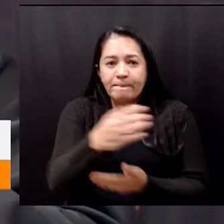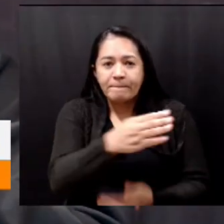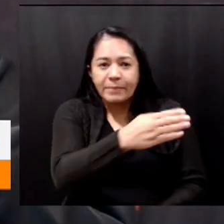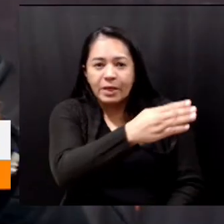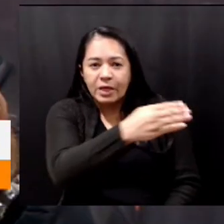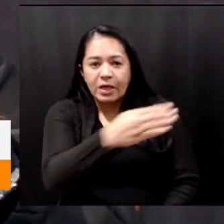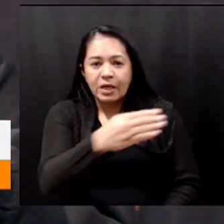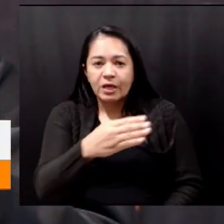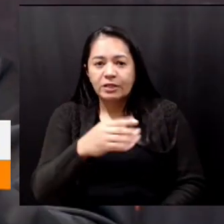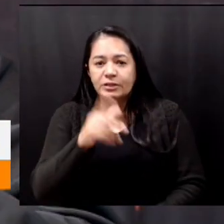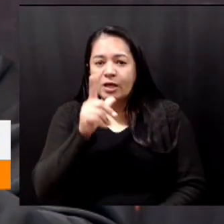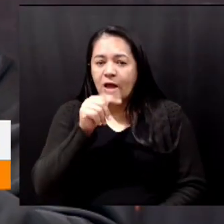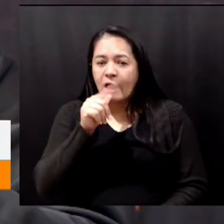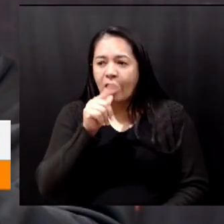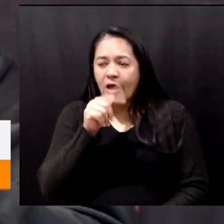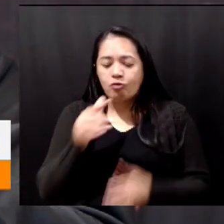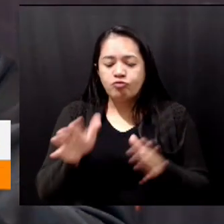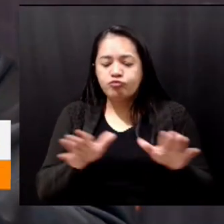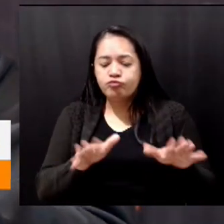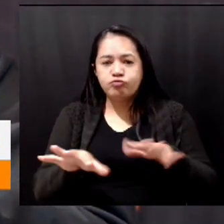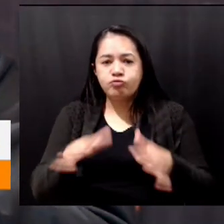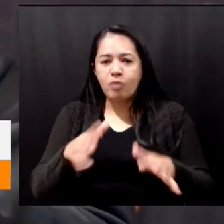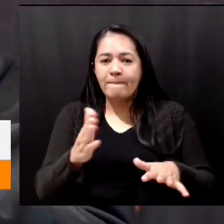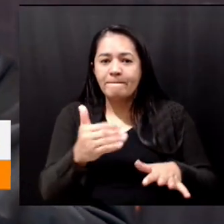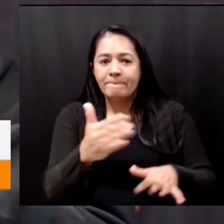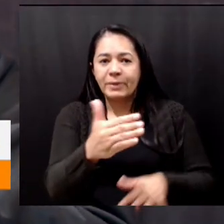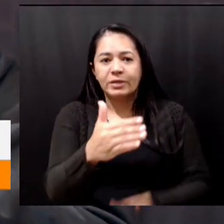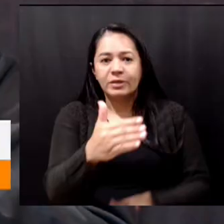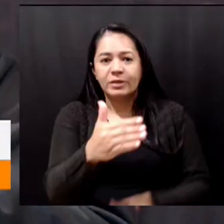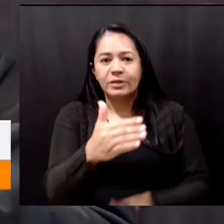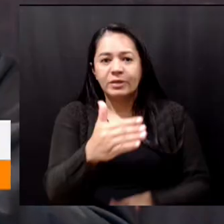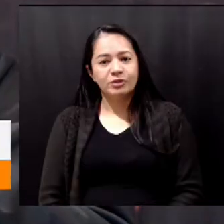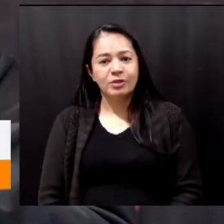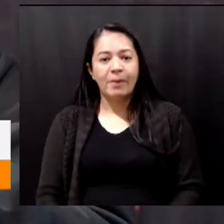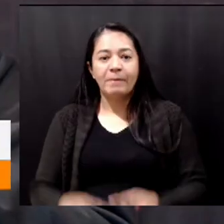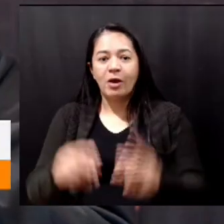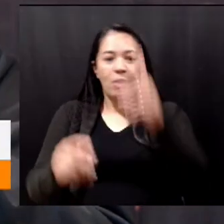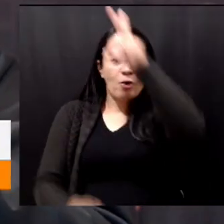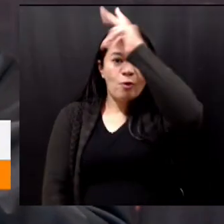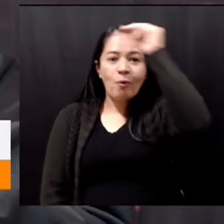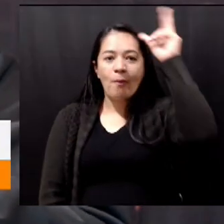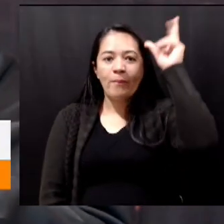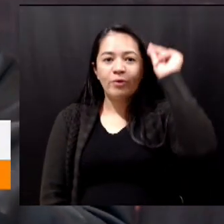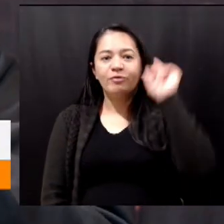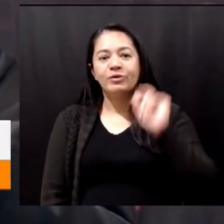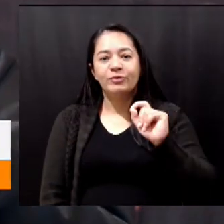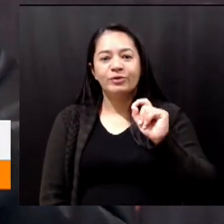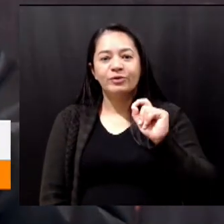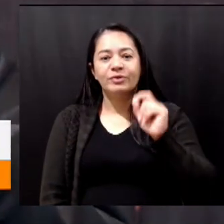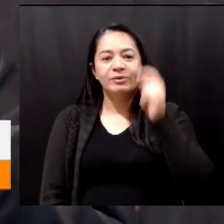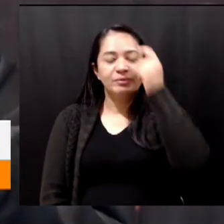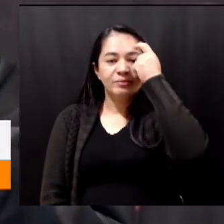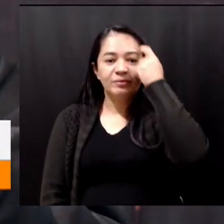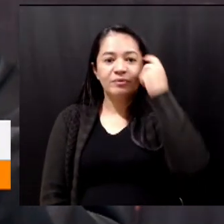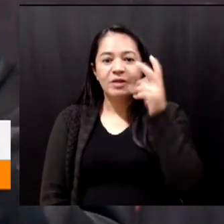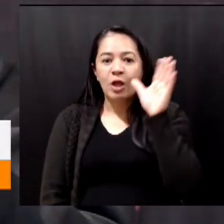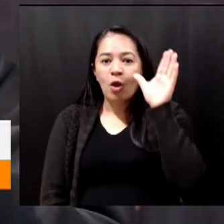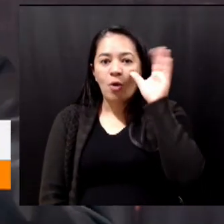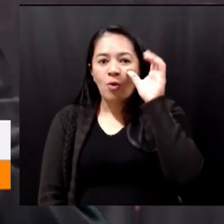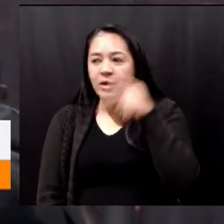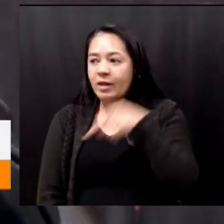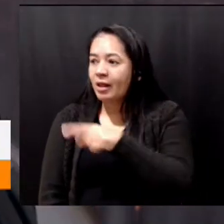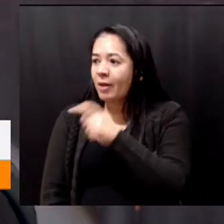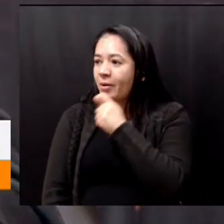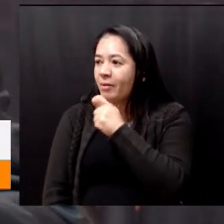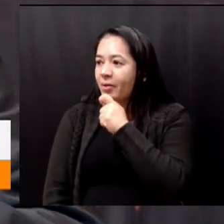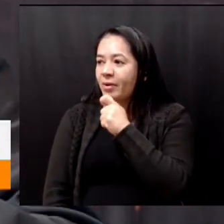o quê. E o que eu achei muito legal foi que o prefeito Dário teve a curiosidade de ir lá entrevistar esses meninos, né? Ou seja,